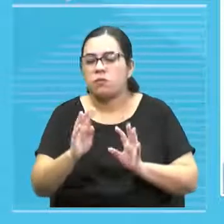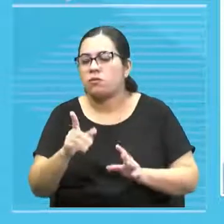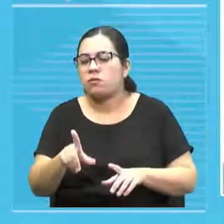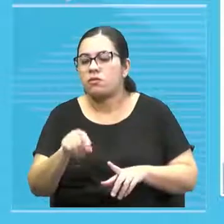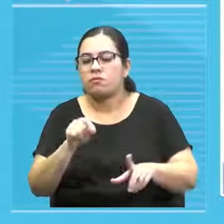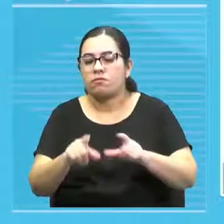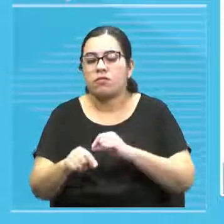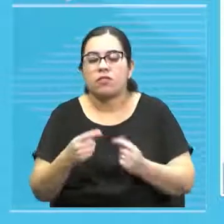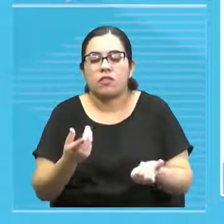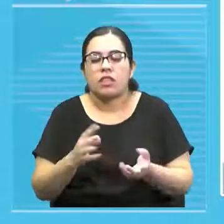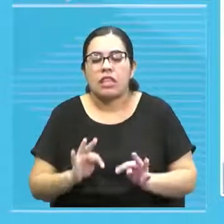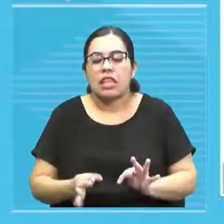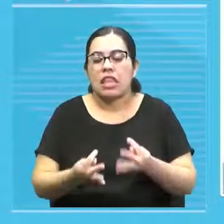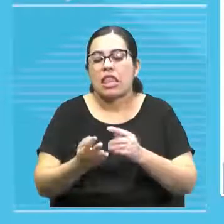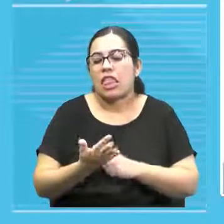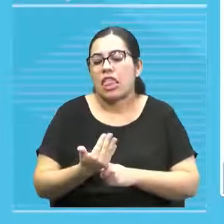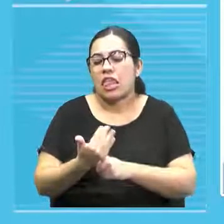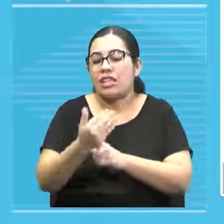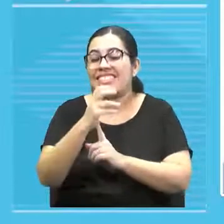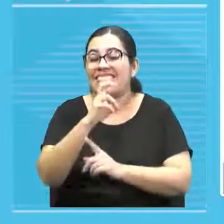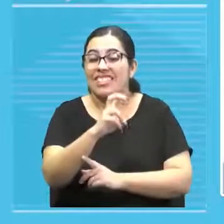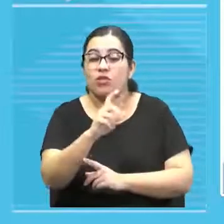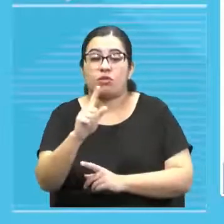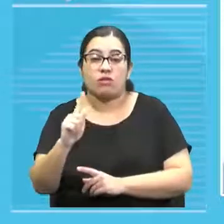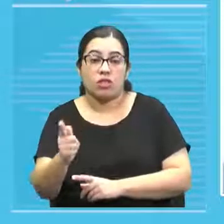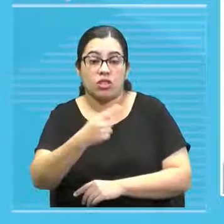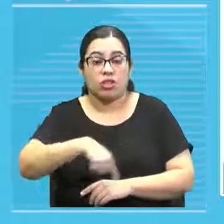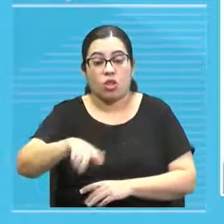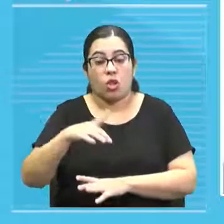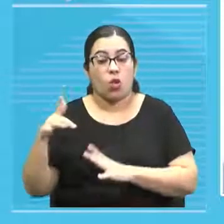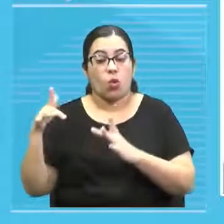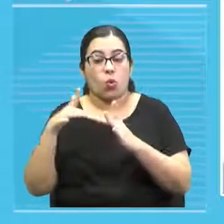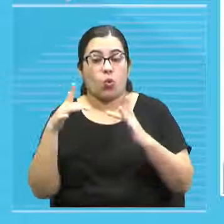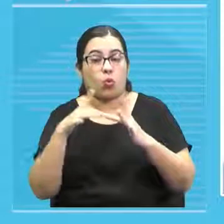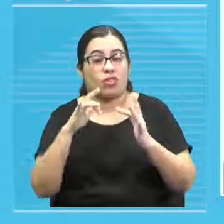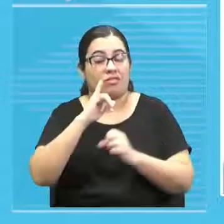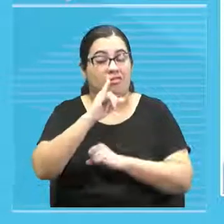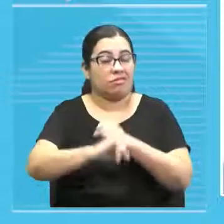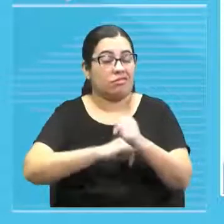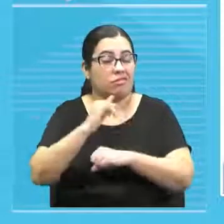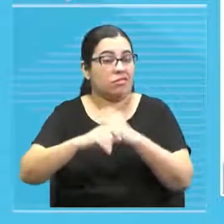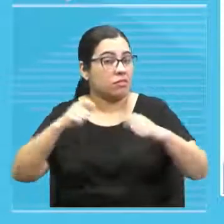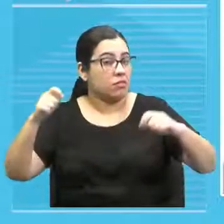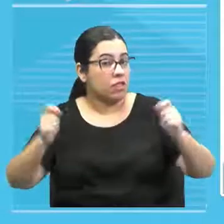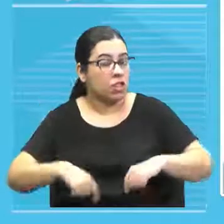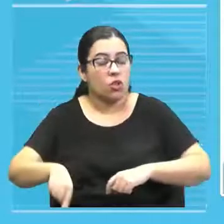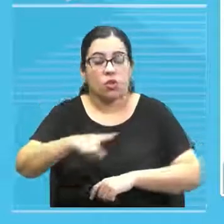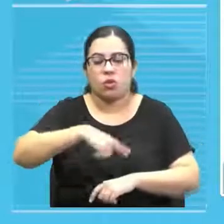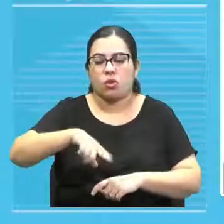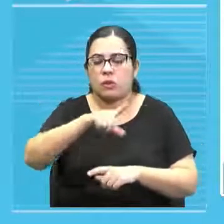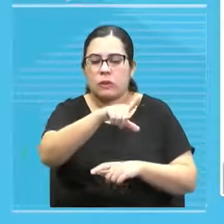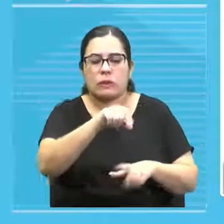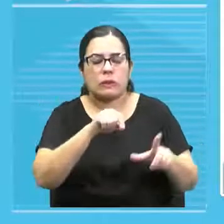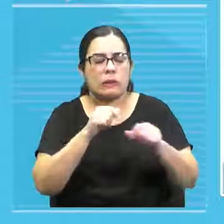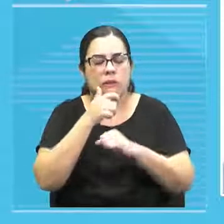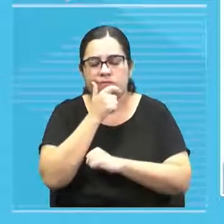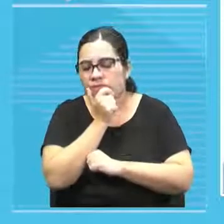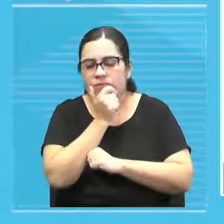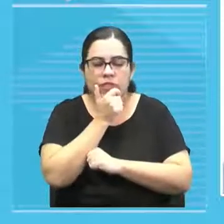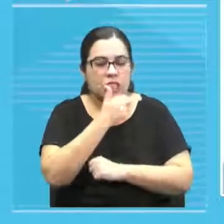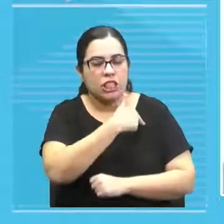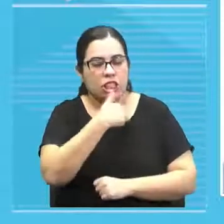tecnologia 5g para ampliar nossa capacidade de conexão com internet e a gente tem que escolher entre China e Estados